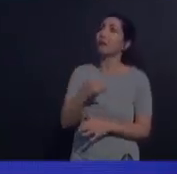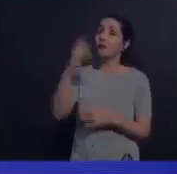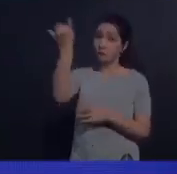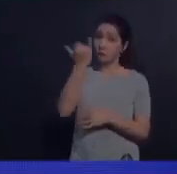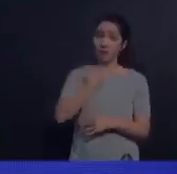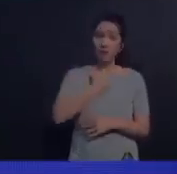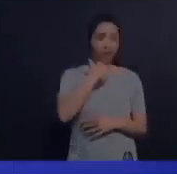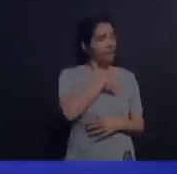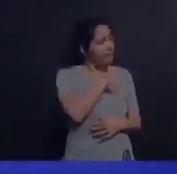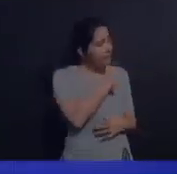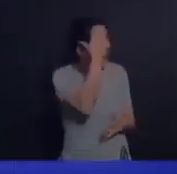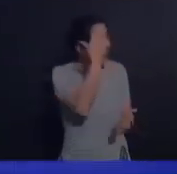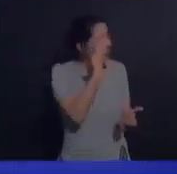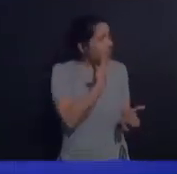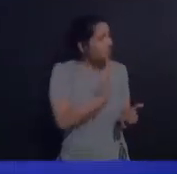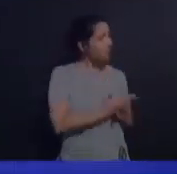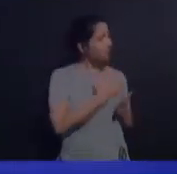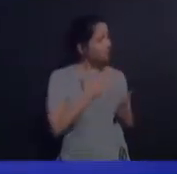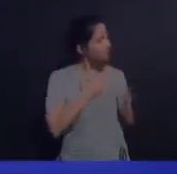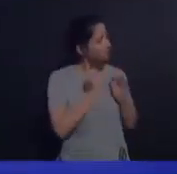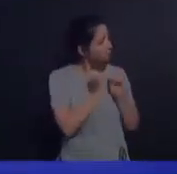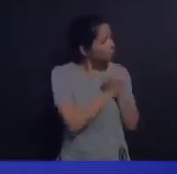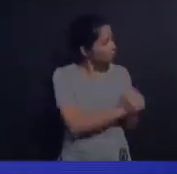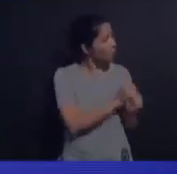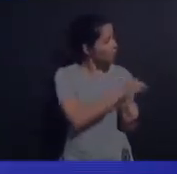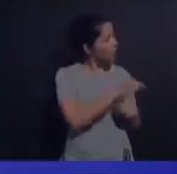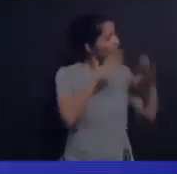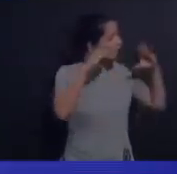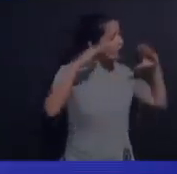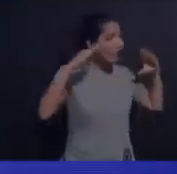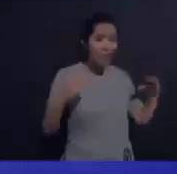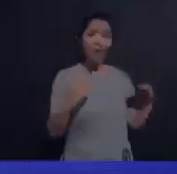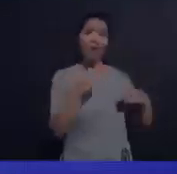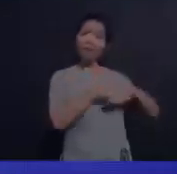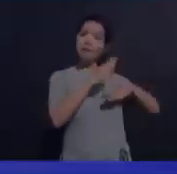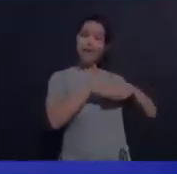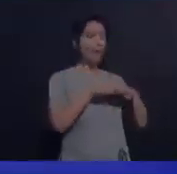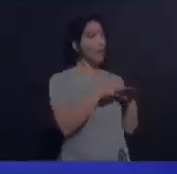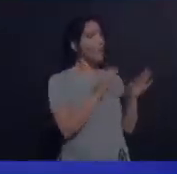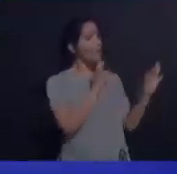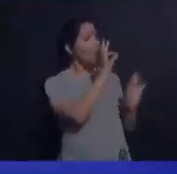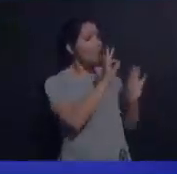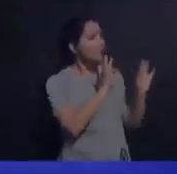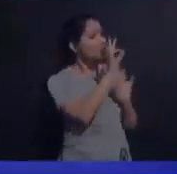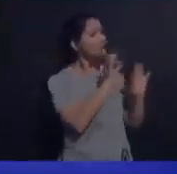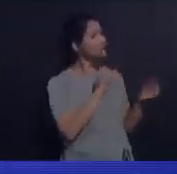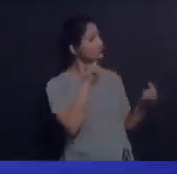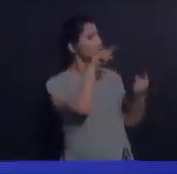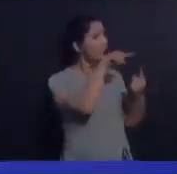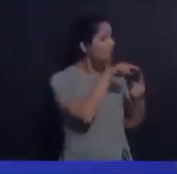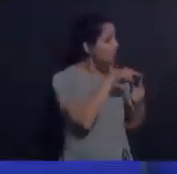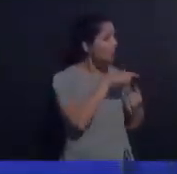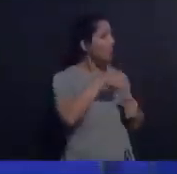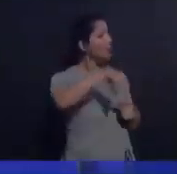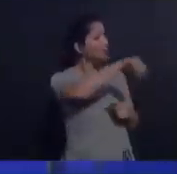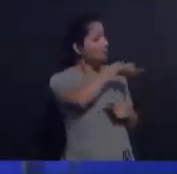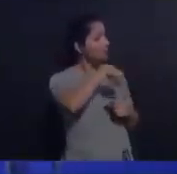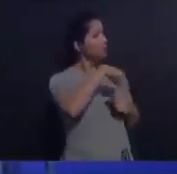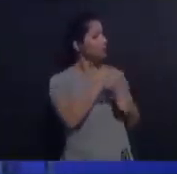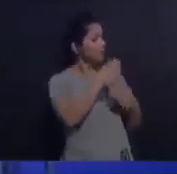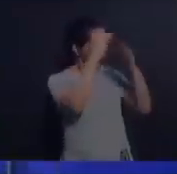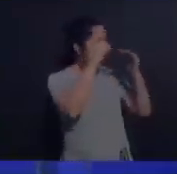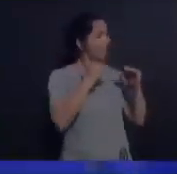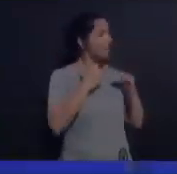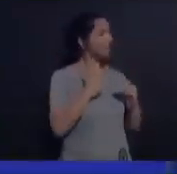em mim eu vou estar com você pode ficar tranquila é o que tem o propósito de pra vocês cumprirei o meu chamado